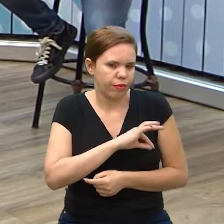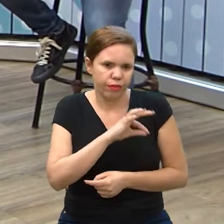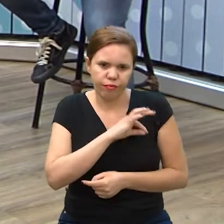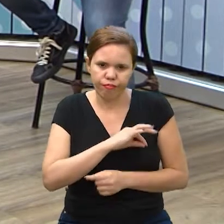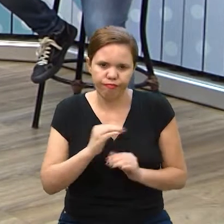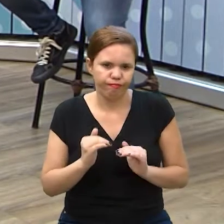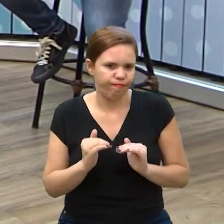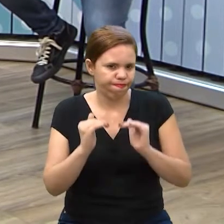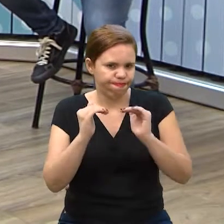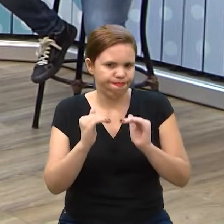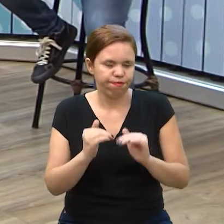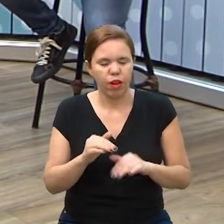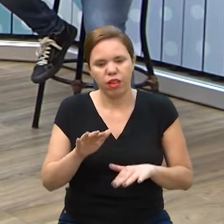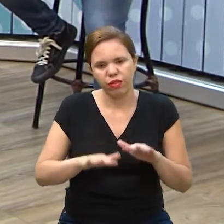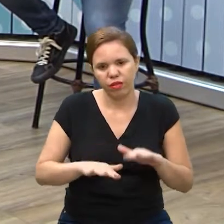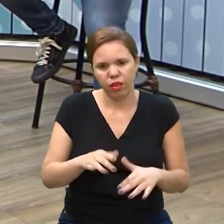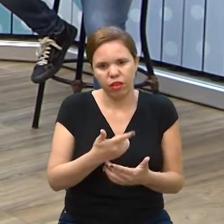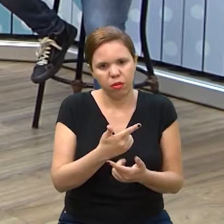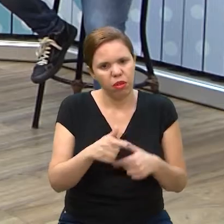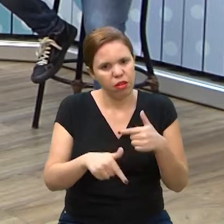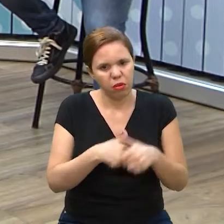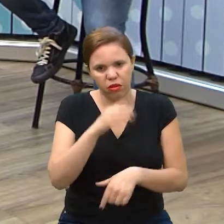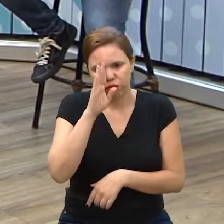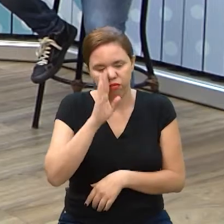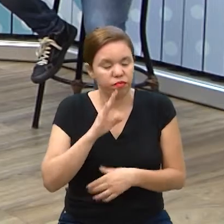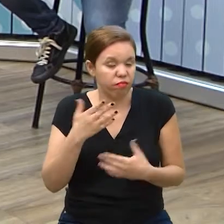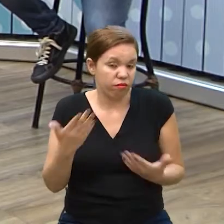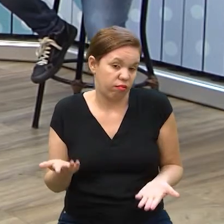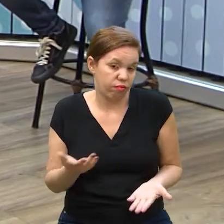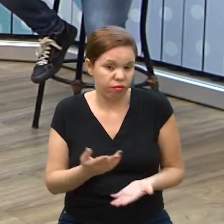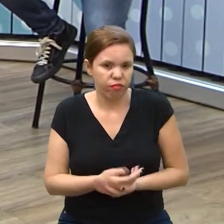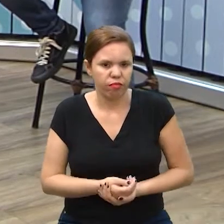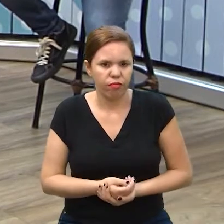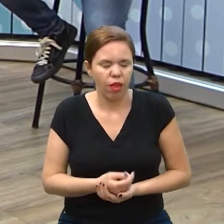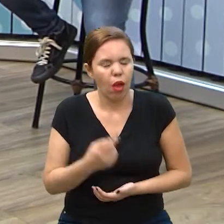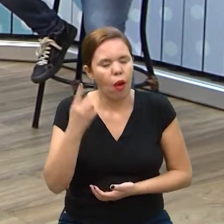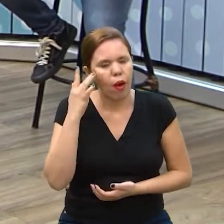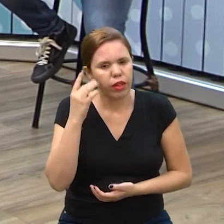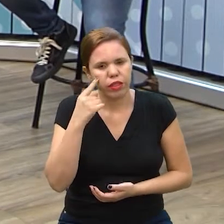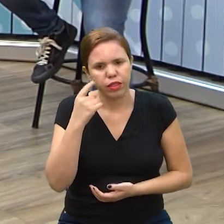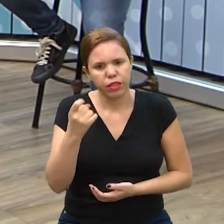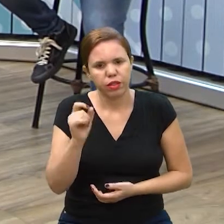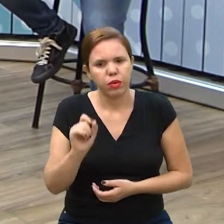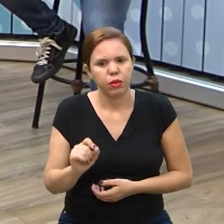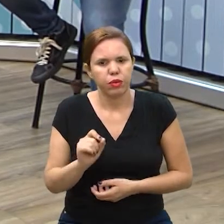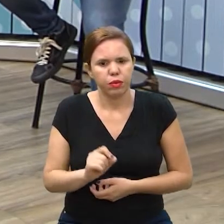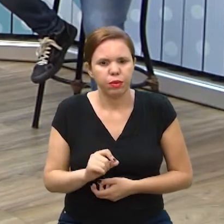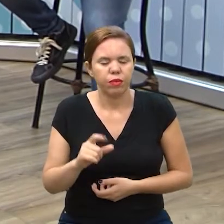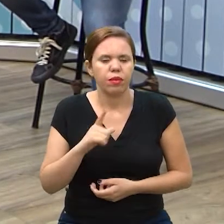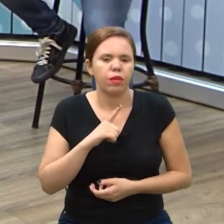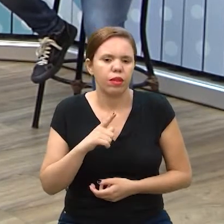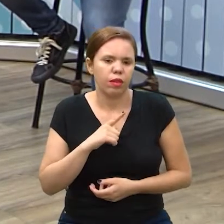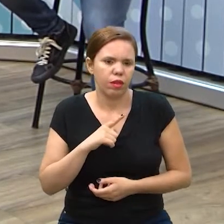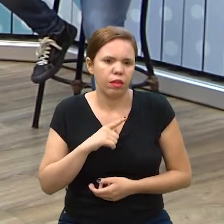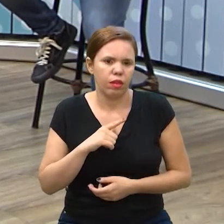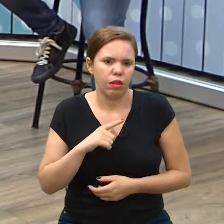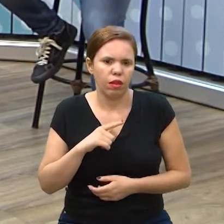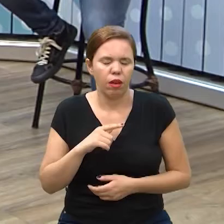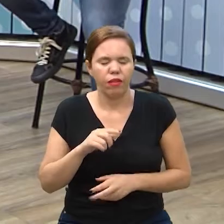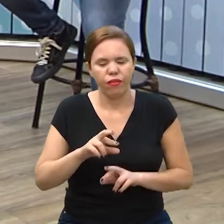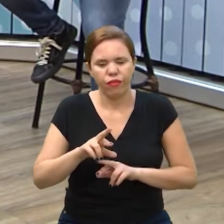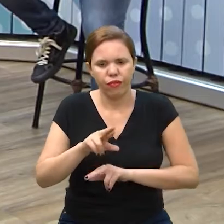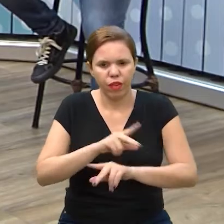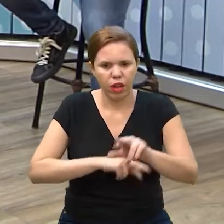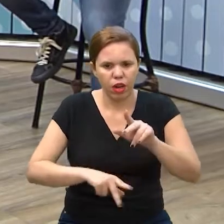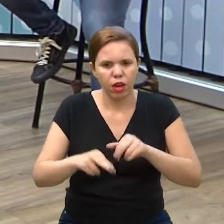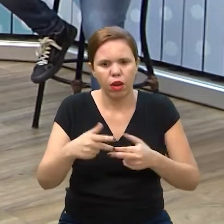uma remuneração tão alta, ou muitas vezes trabalham gratuitamente mesmo. Eu acho interessante a gente pensar assim que existem talvez esferas